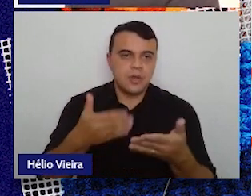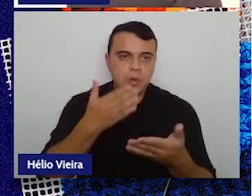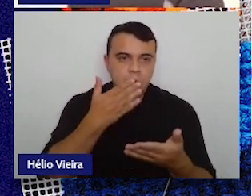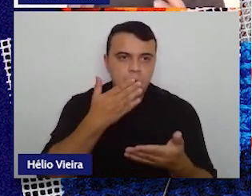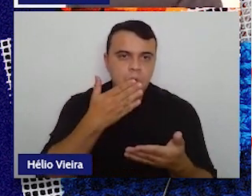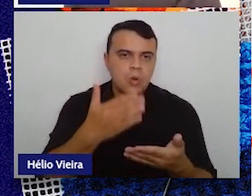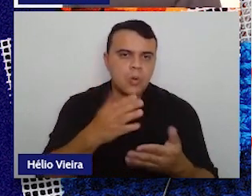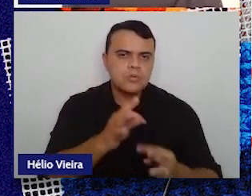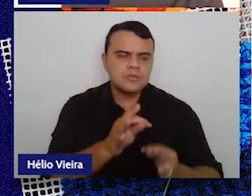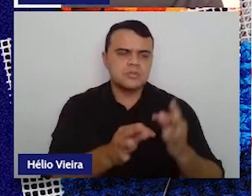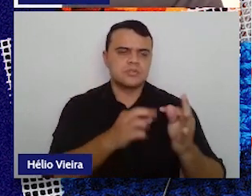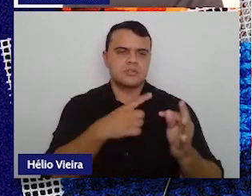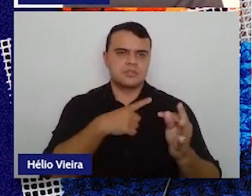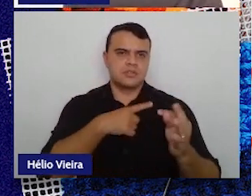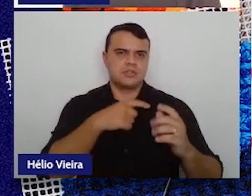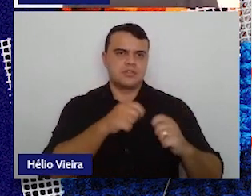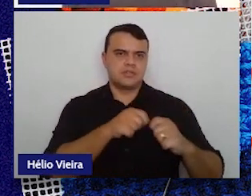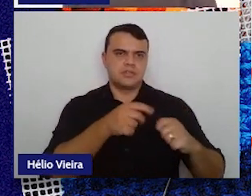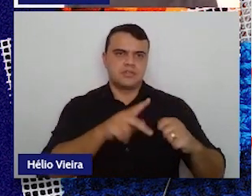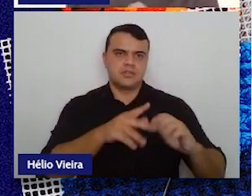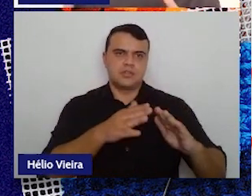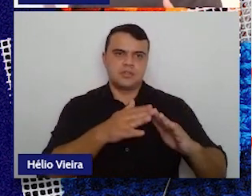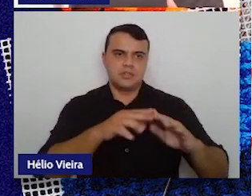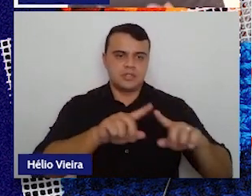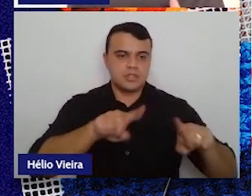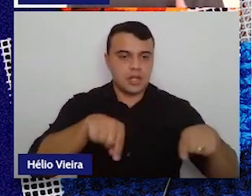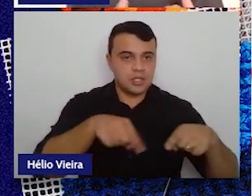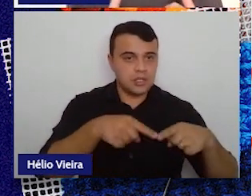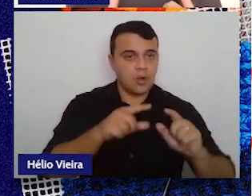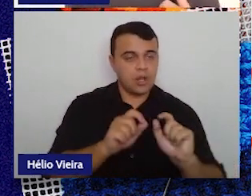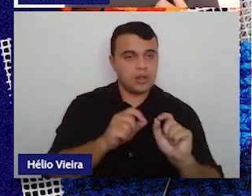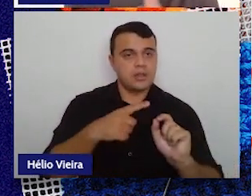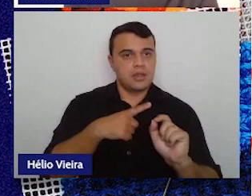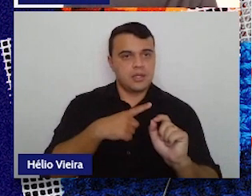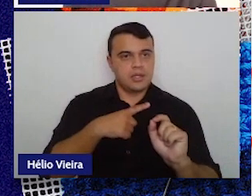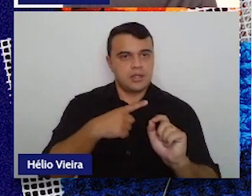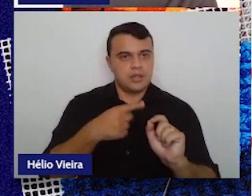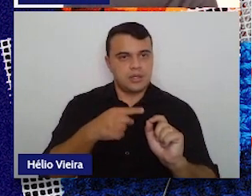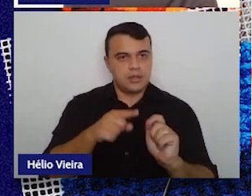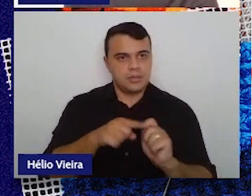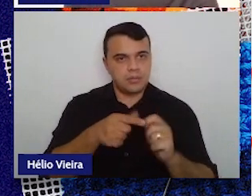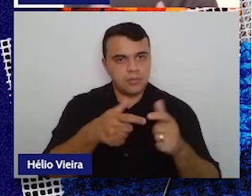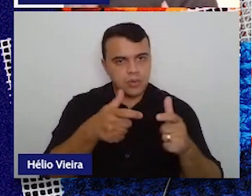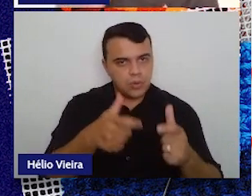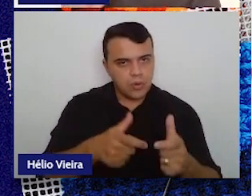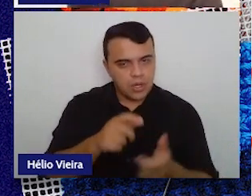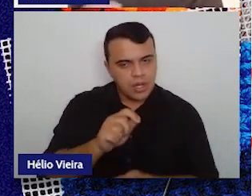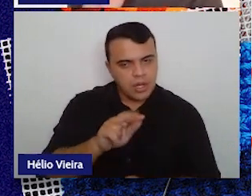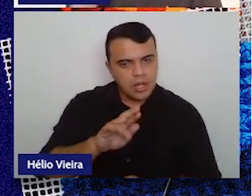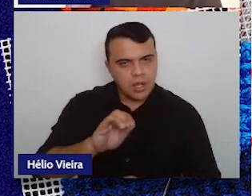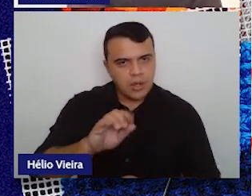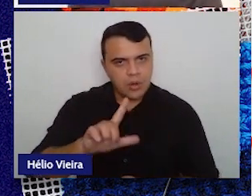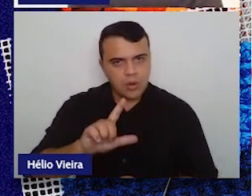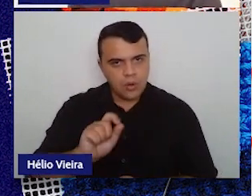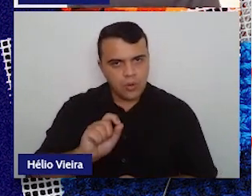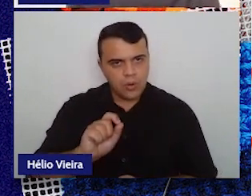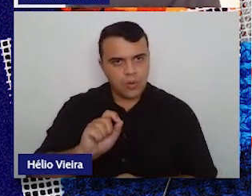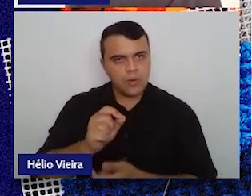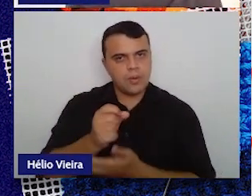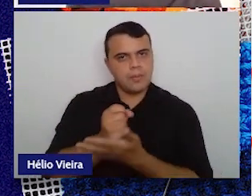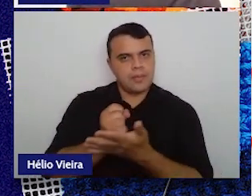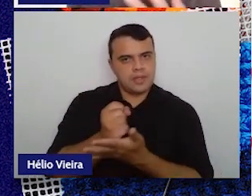essas técnicas que nós vamos trabalhar em sala de aula? Nós vamos trabalhar os pontos do arraiolo, o ponto do arraiolo, ponto